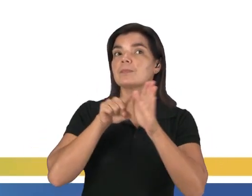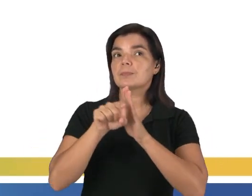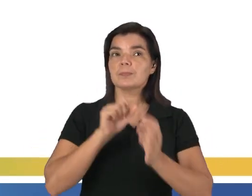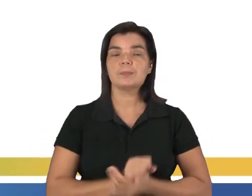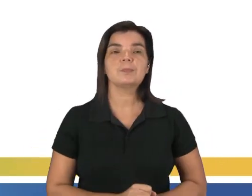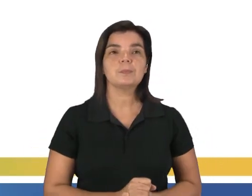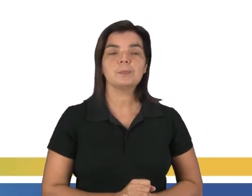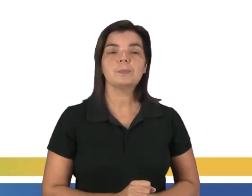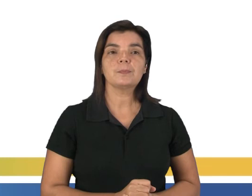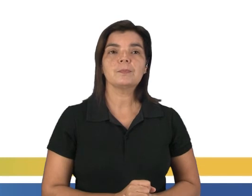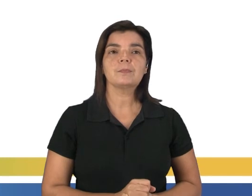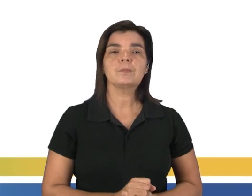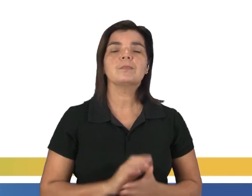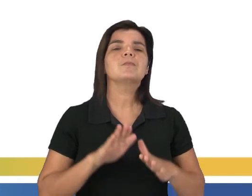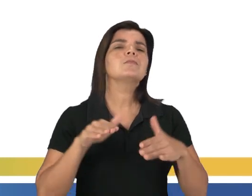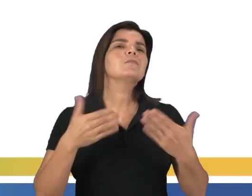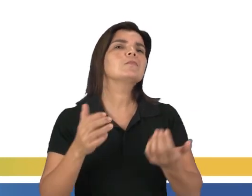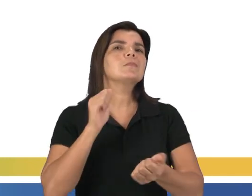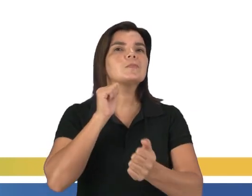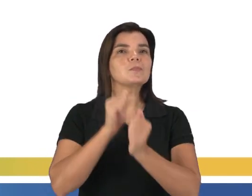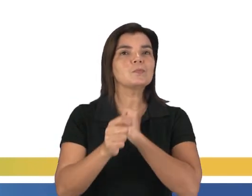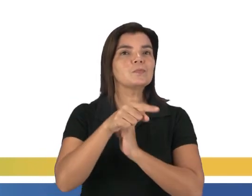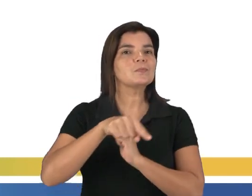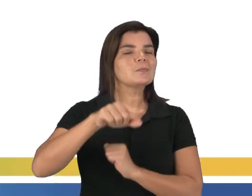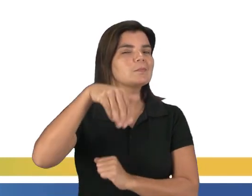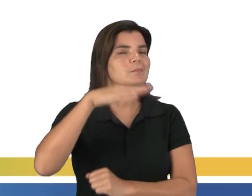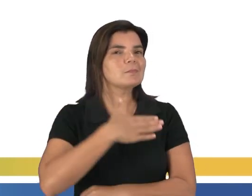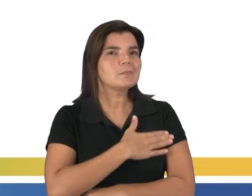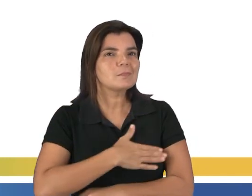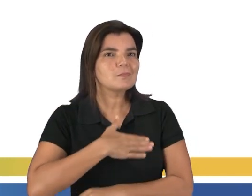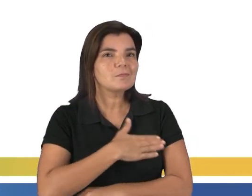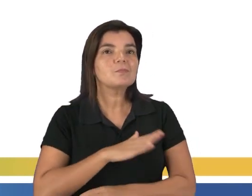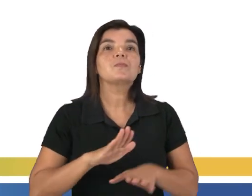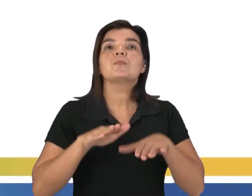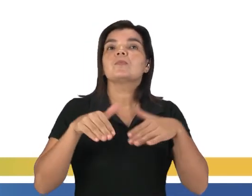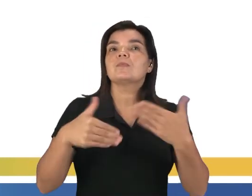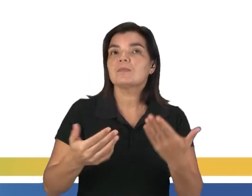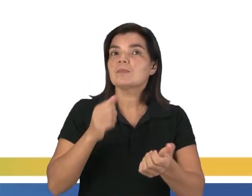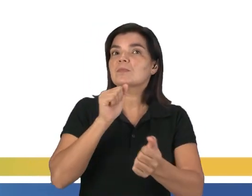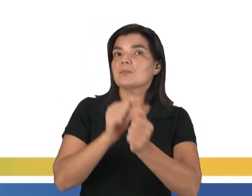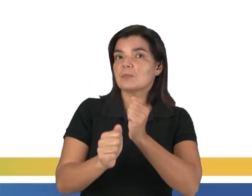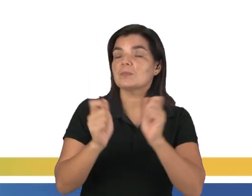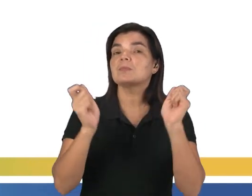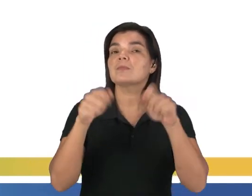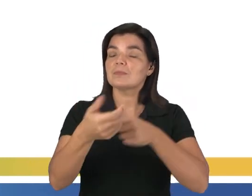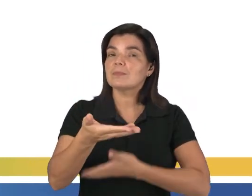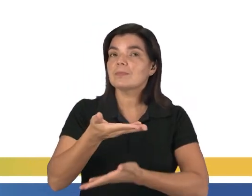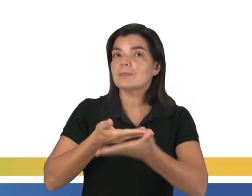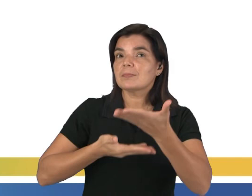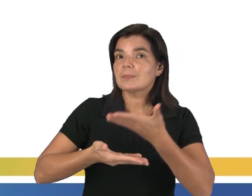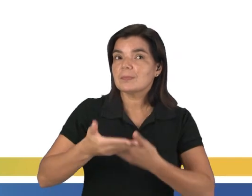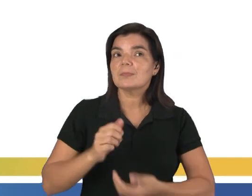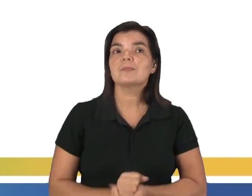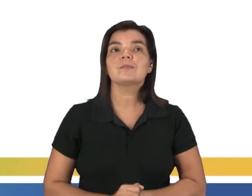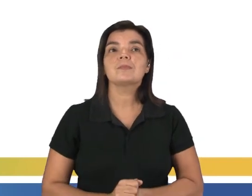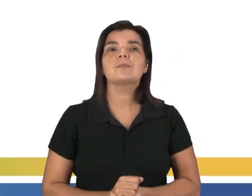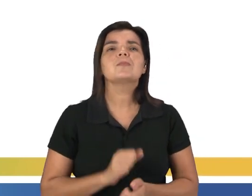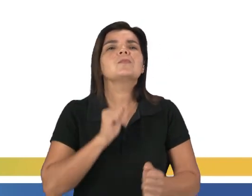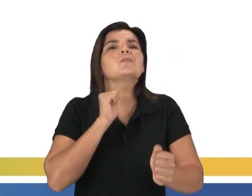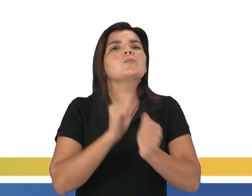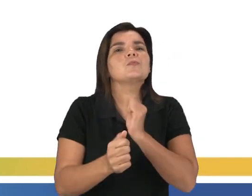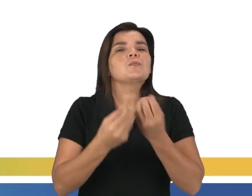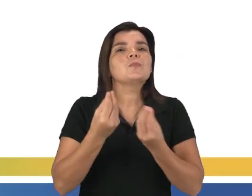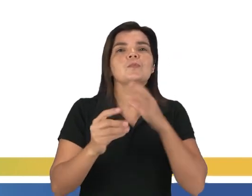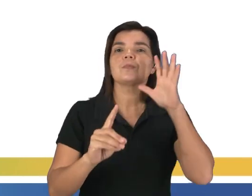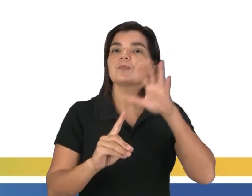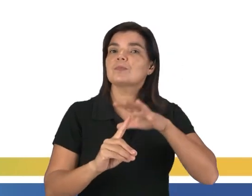fazendo os seguintes questionamentos. De quais esportes vocês mais gostam? quais as formas de esportes podemos interagir